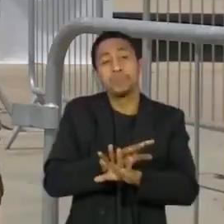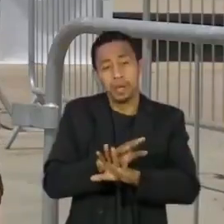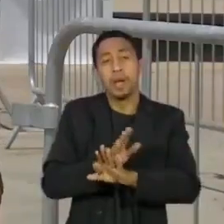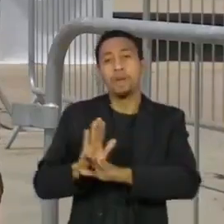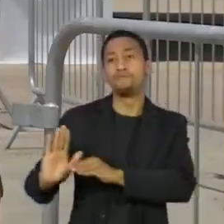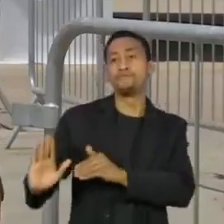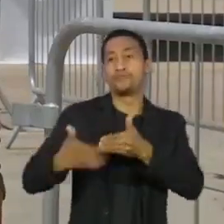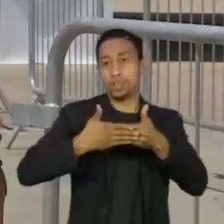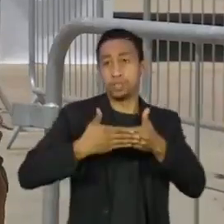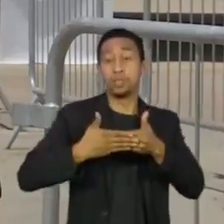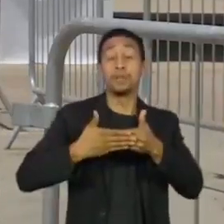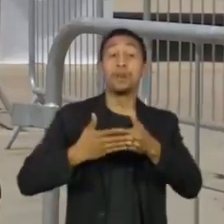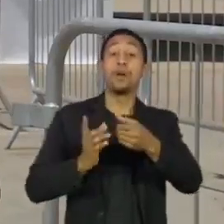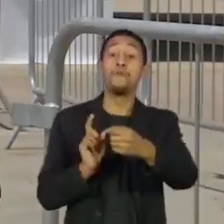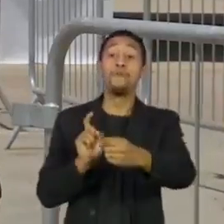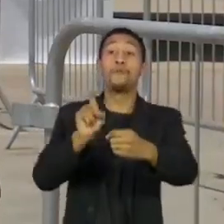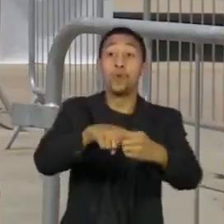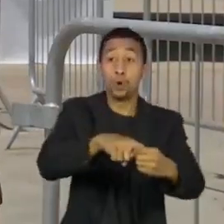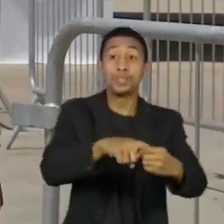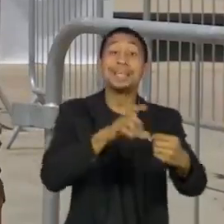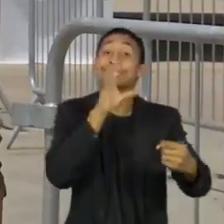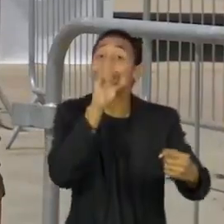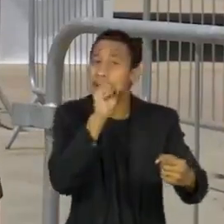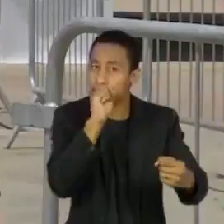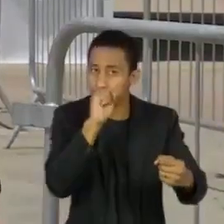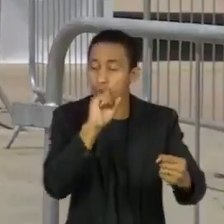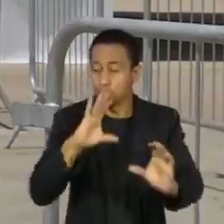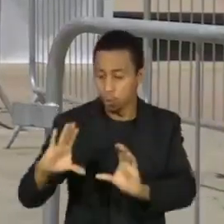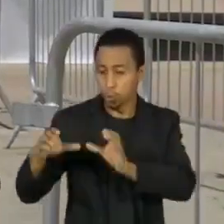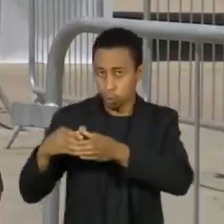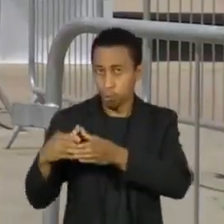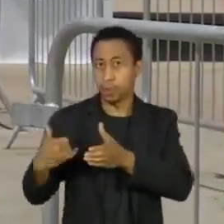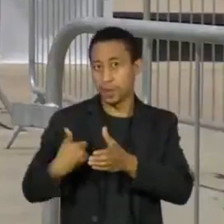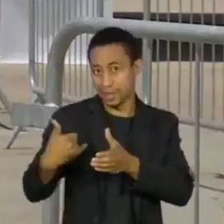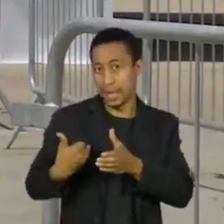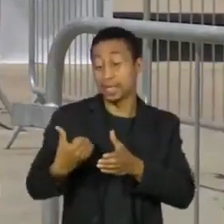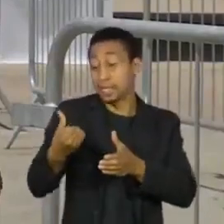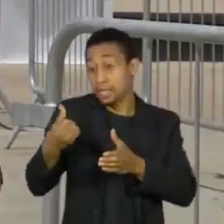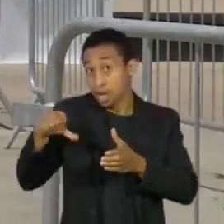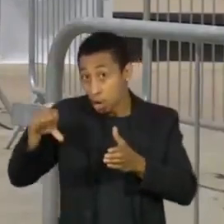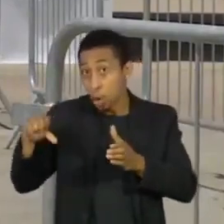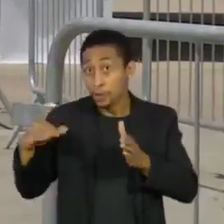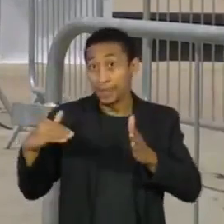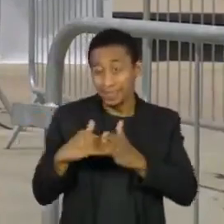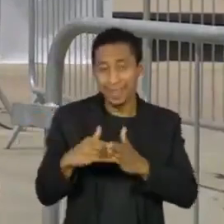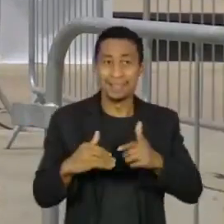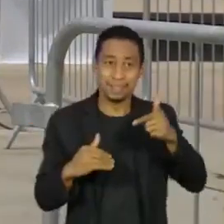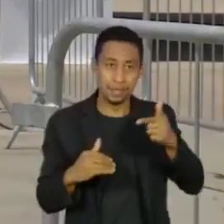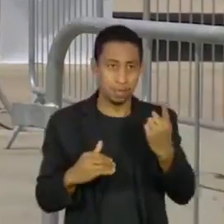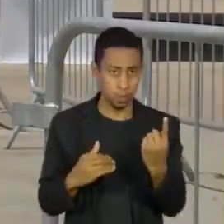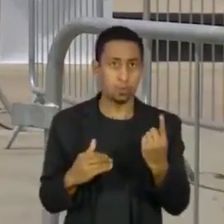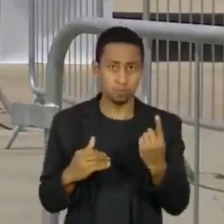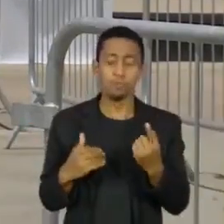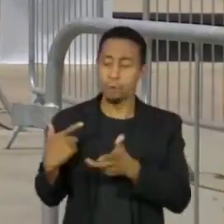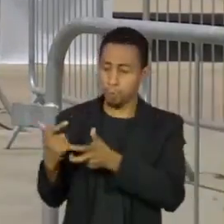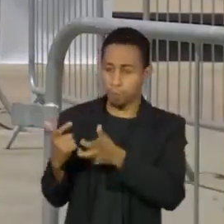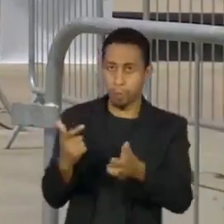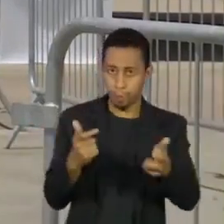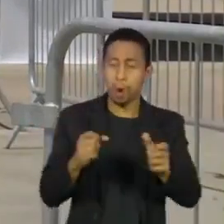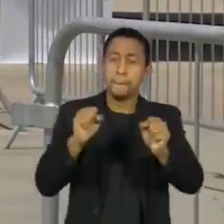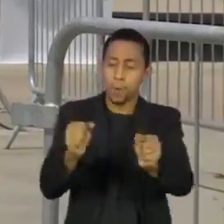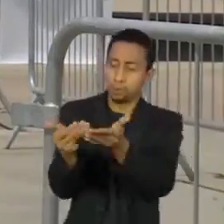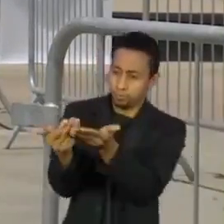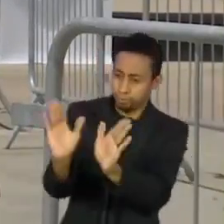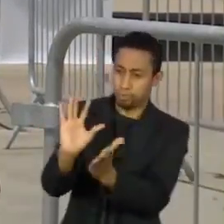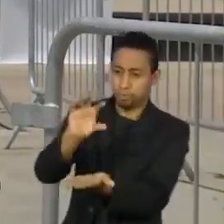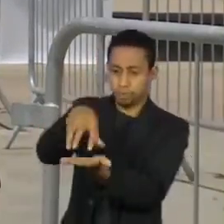eles retomam as atividades para o público entre 69 e 71 anos. Mesmo assim, as unidades básicas de saúde, os